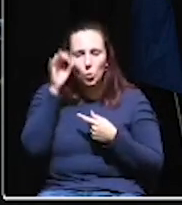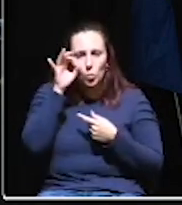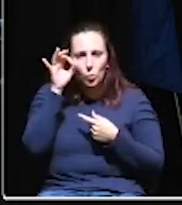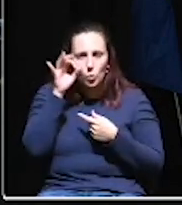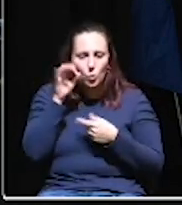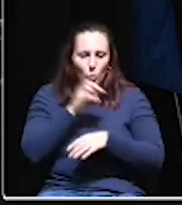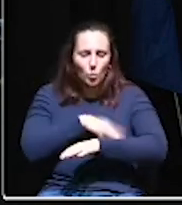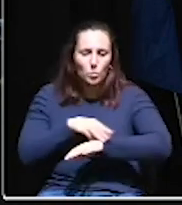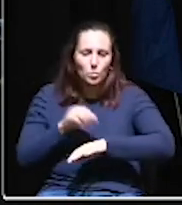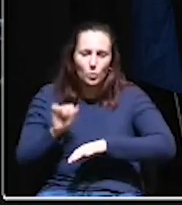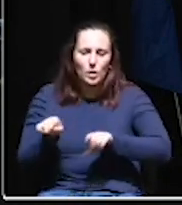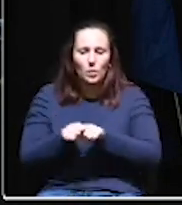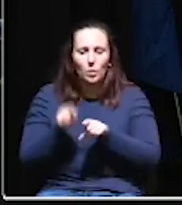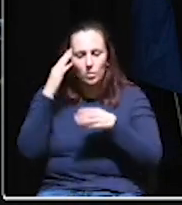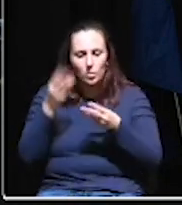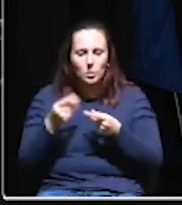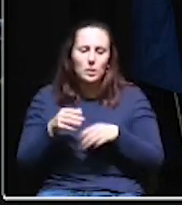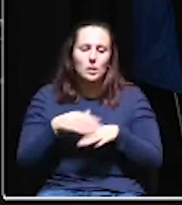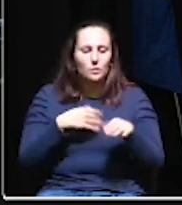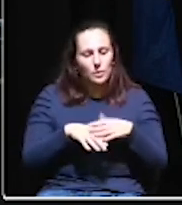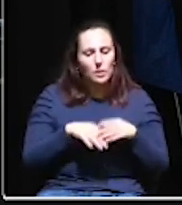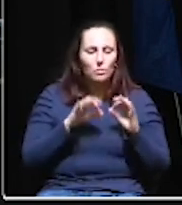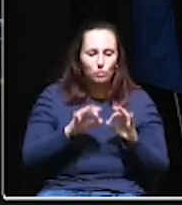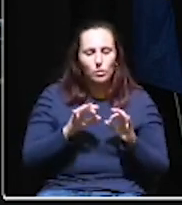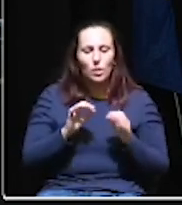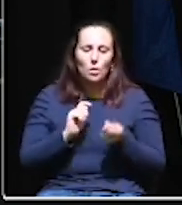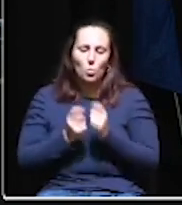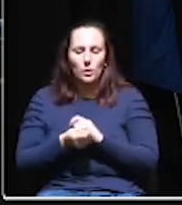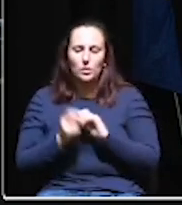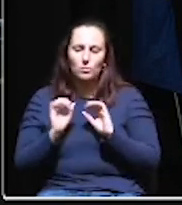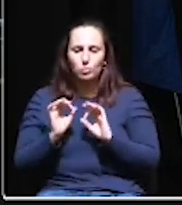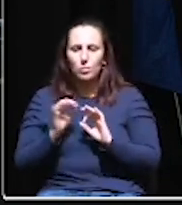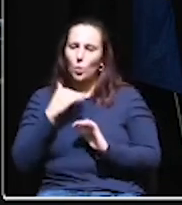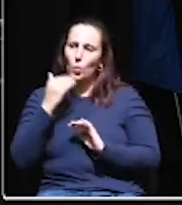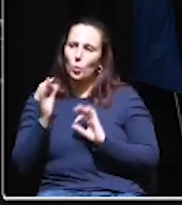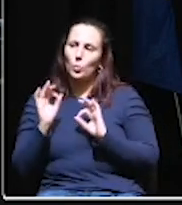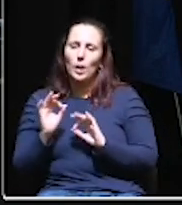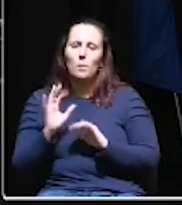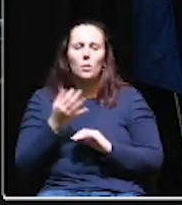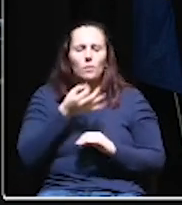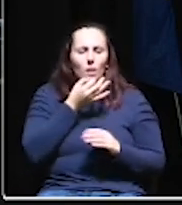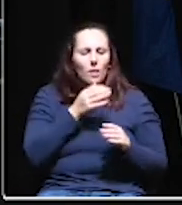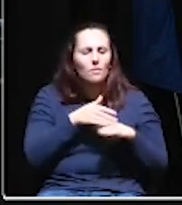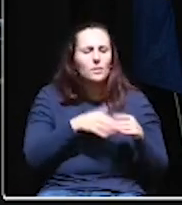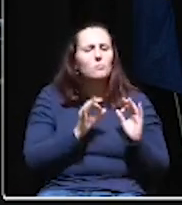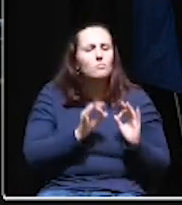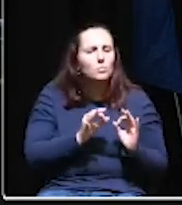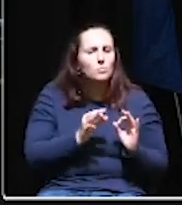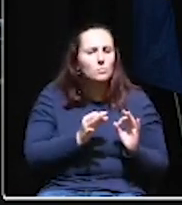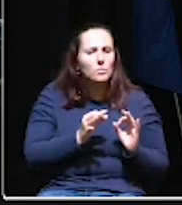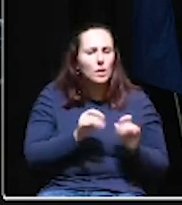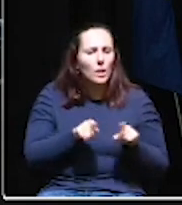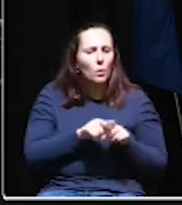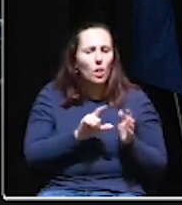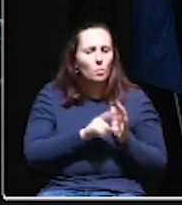como sendo um orçamento de concretização, mudança, audácia. Mas quando falamos de concretização, na verdade falamos sobretudo de projetos